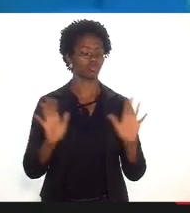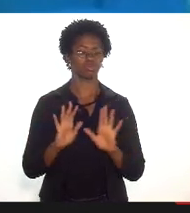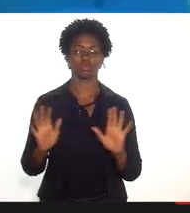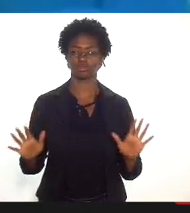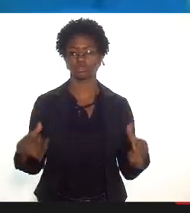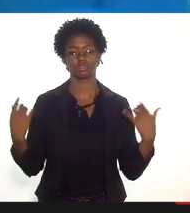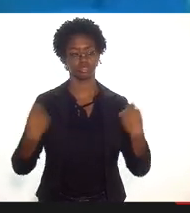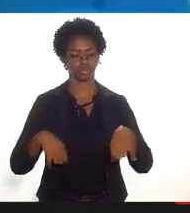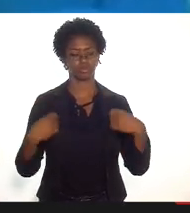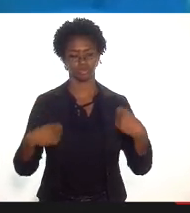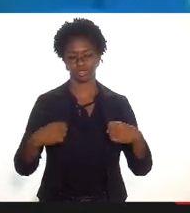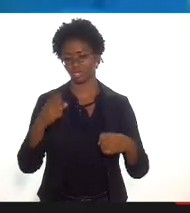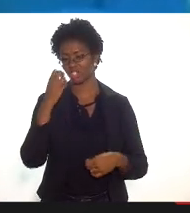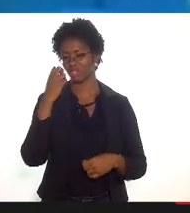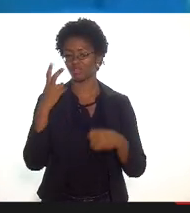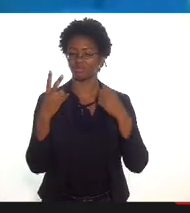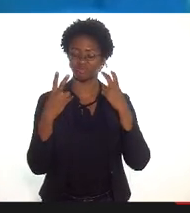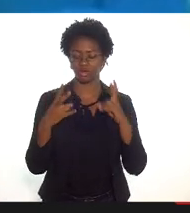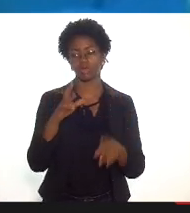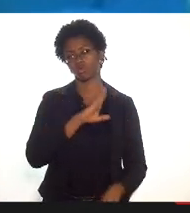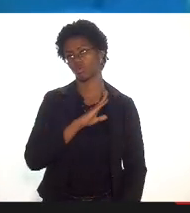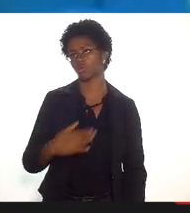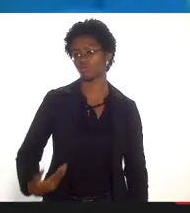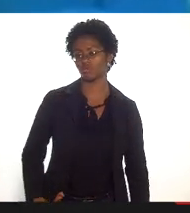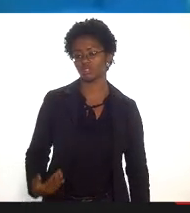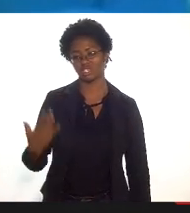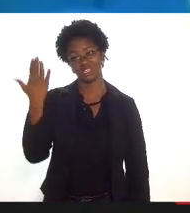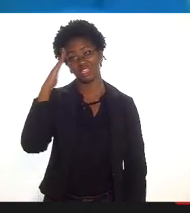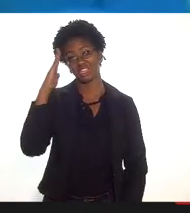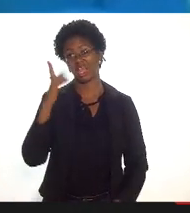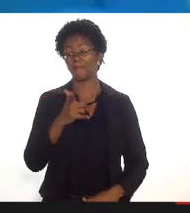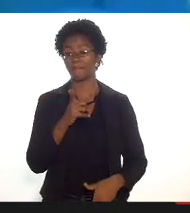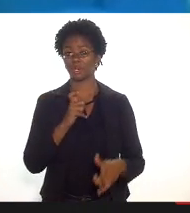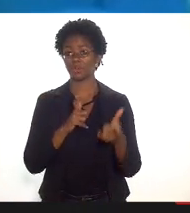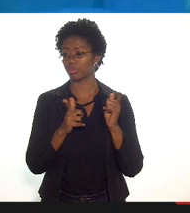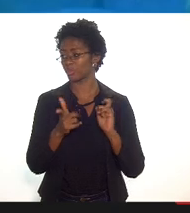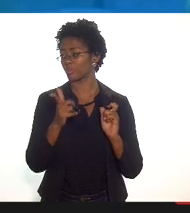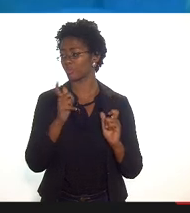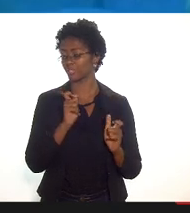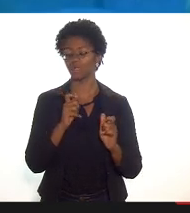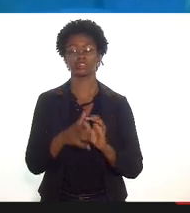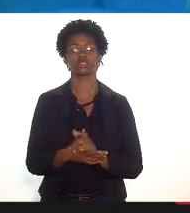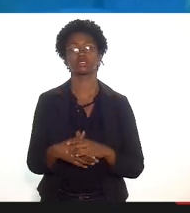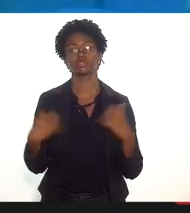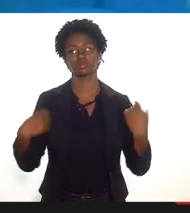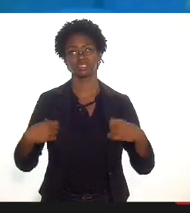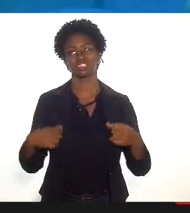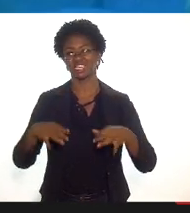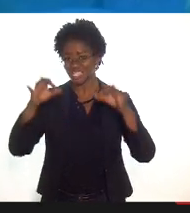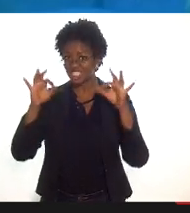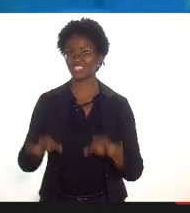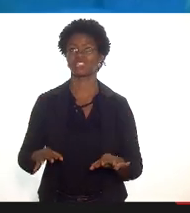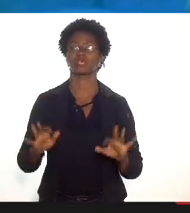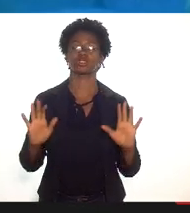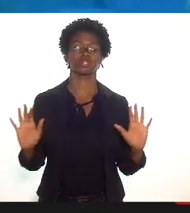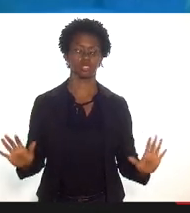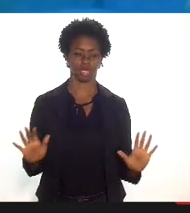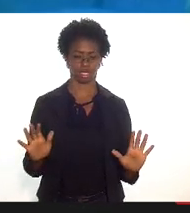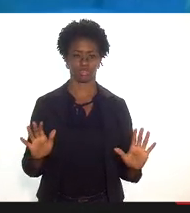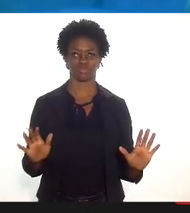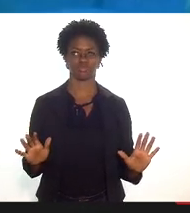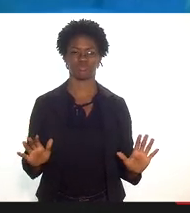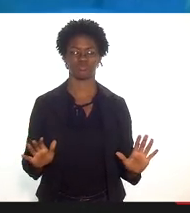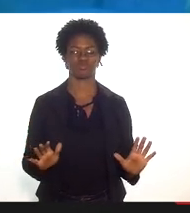com um tiro, já que é um governo que entende bem de armas, nós temos que ir com um tiro certeiro. Nós precisamos fazer ou